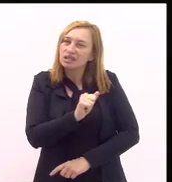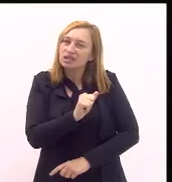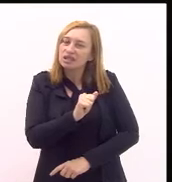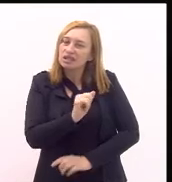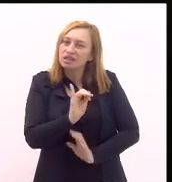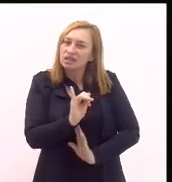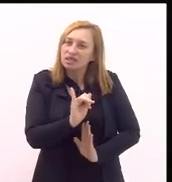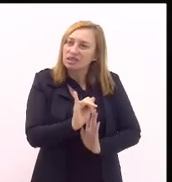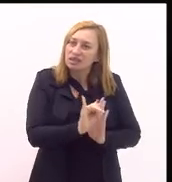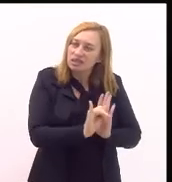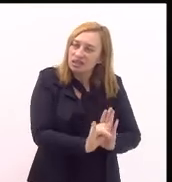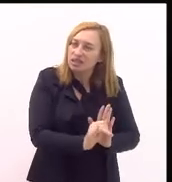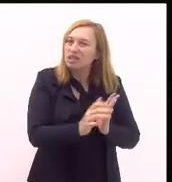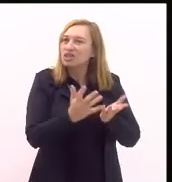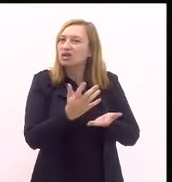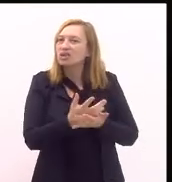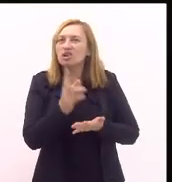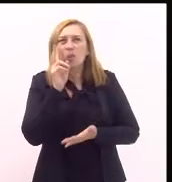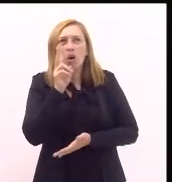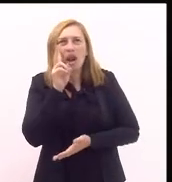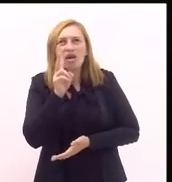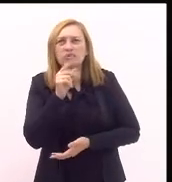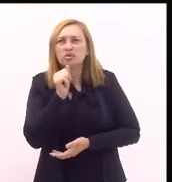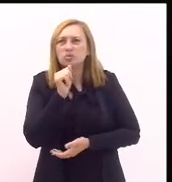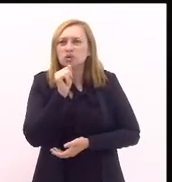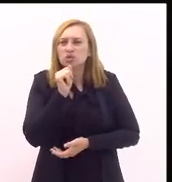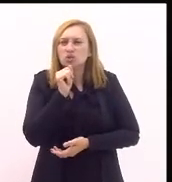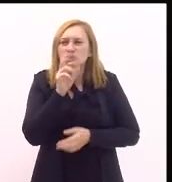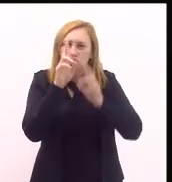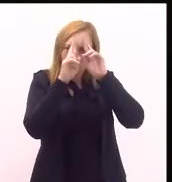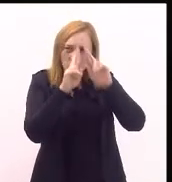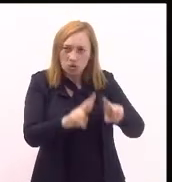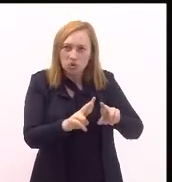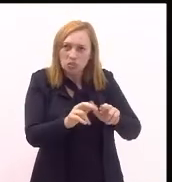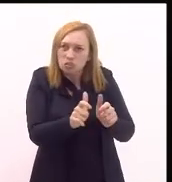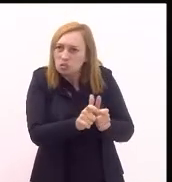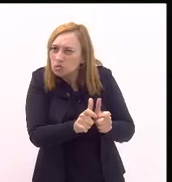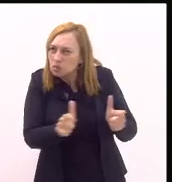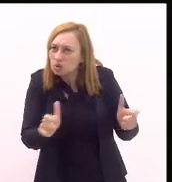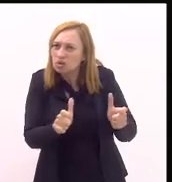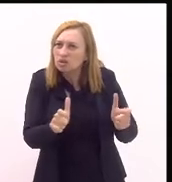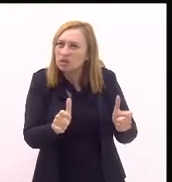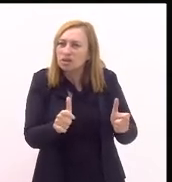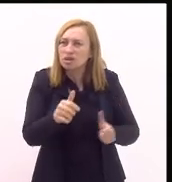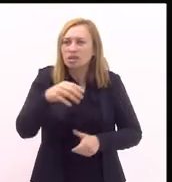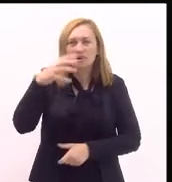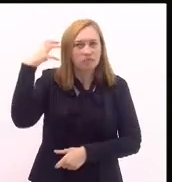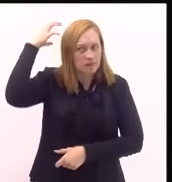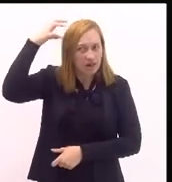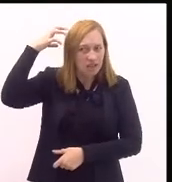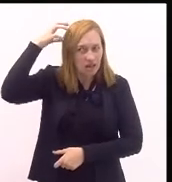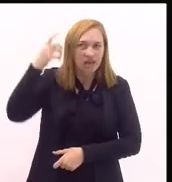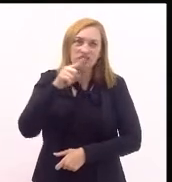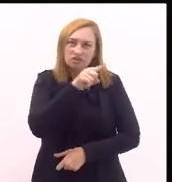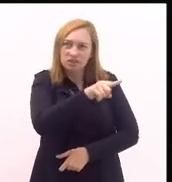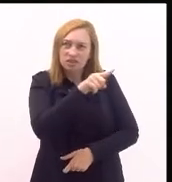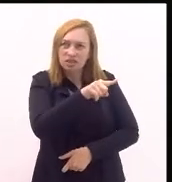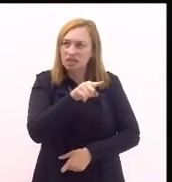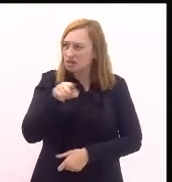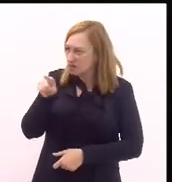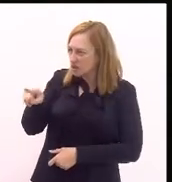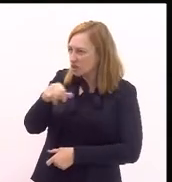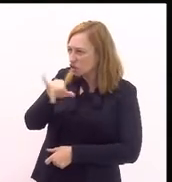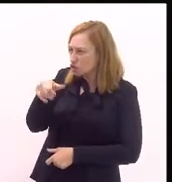referência de referencial eu lembro muito do respeito imenso que a Maria ele tinha por você e por você